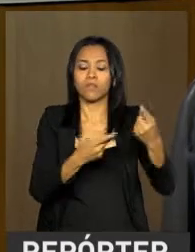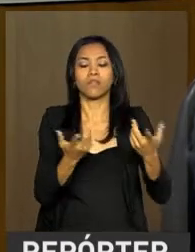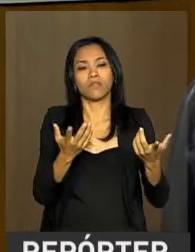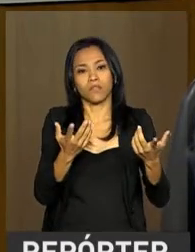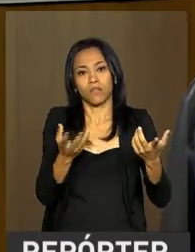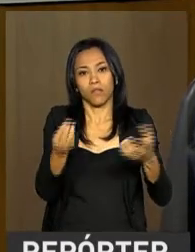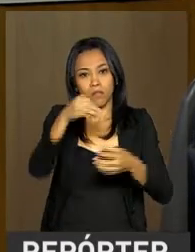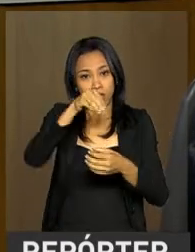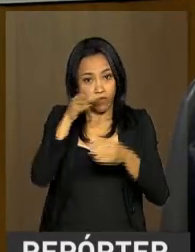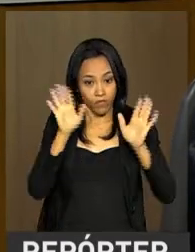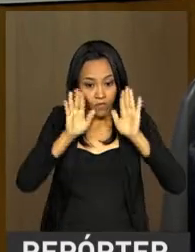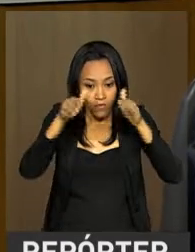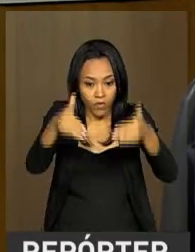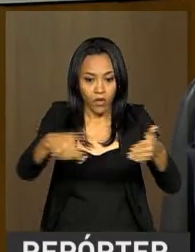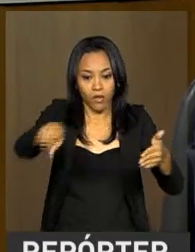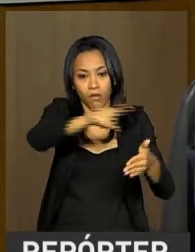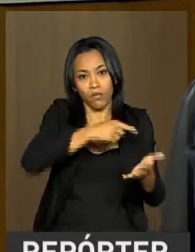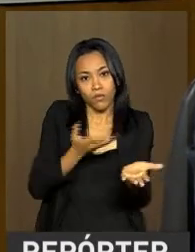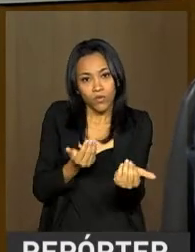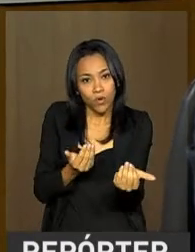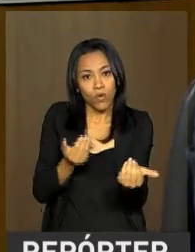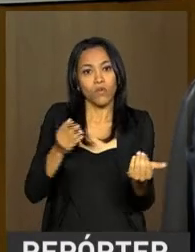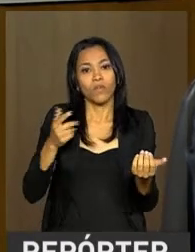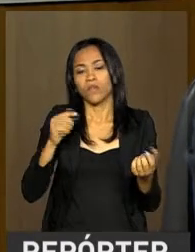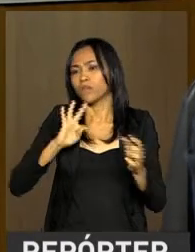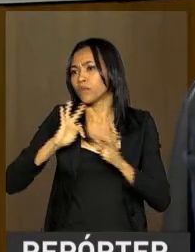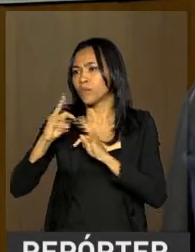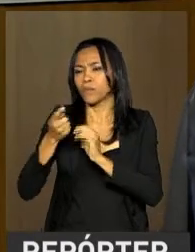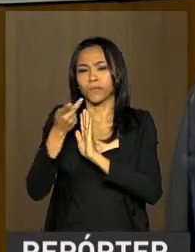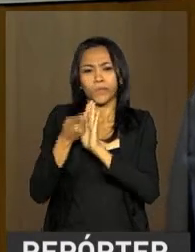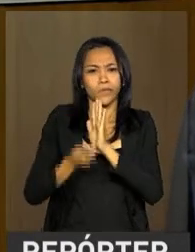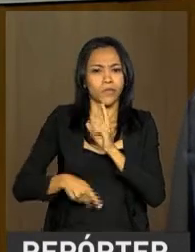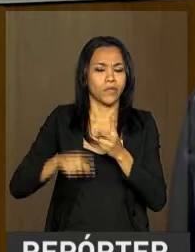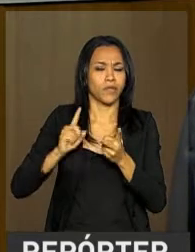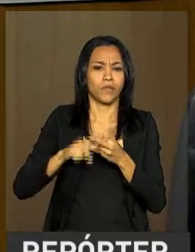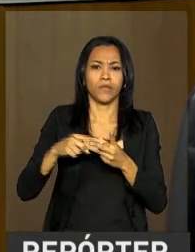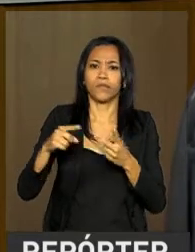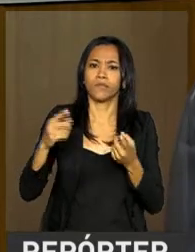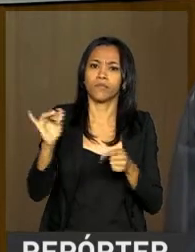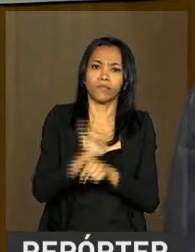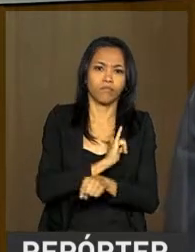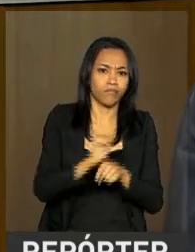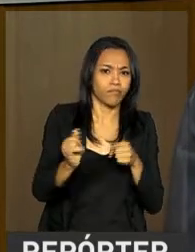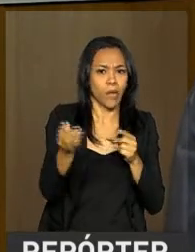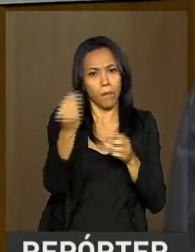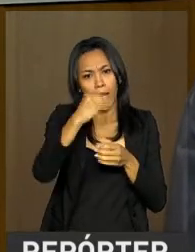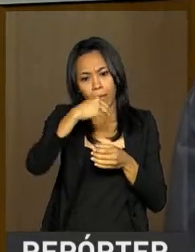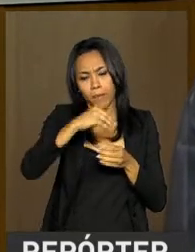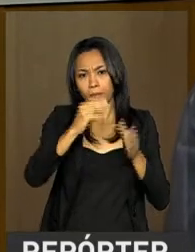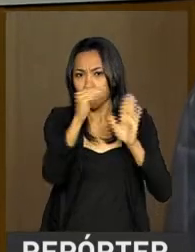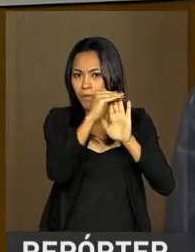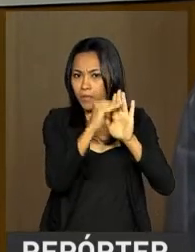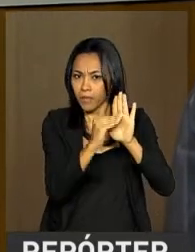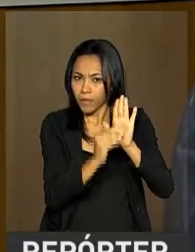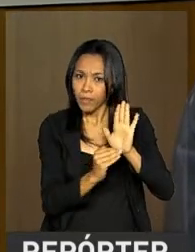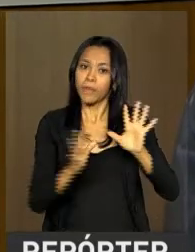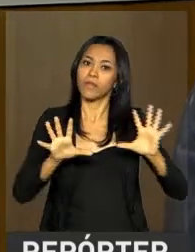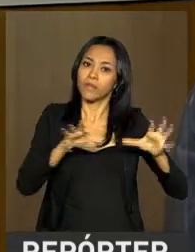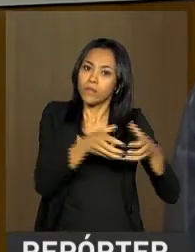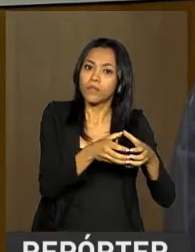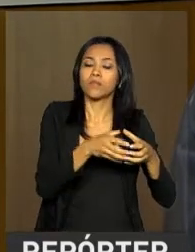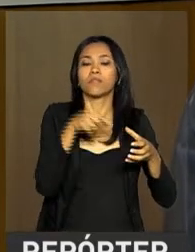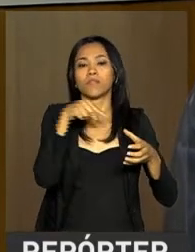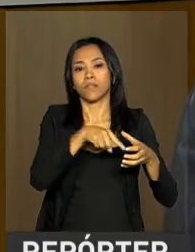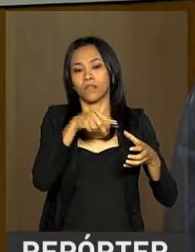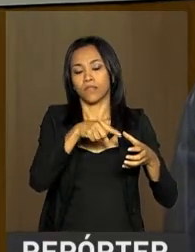onde todas as iniciativas projetos ações elas estão reunidos nesse pacote e visam aproximar